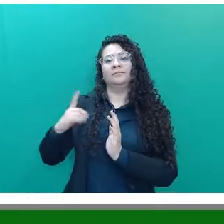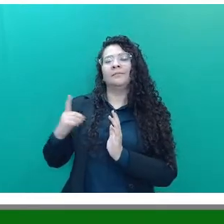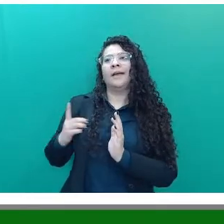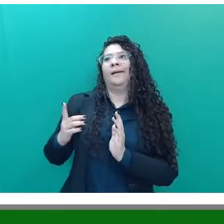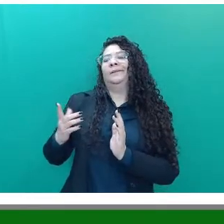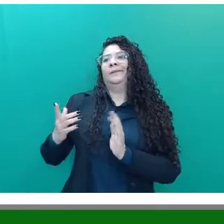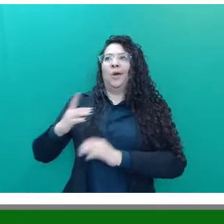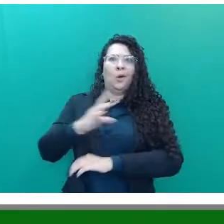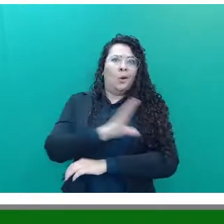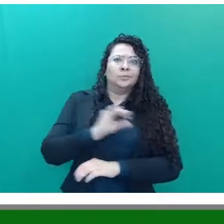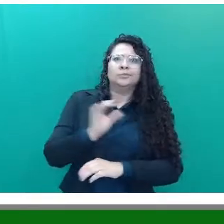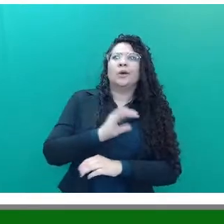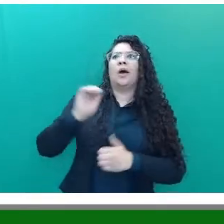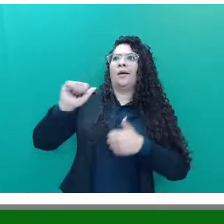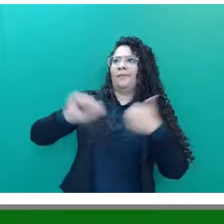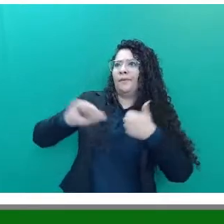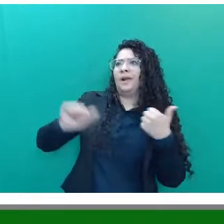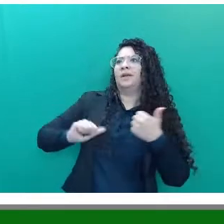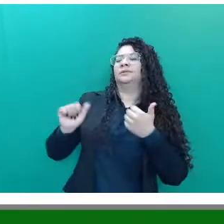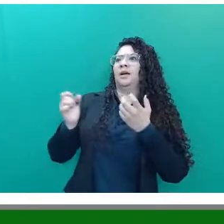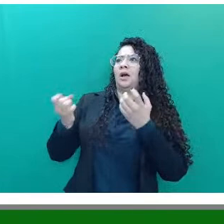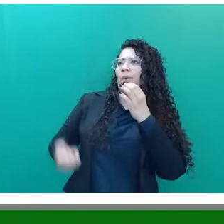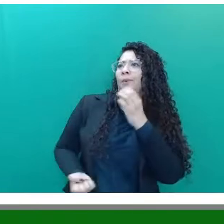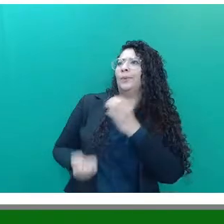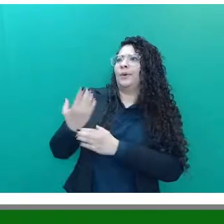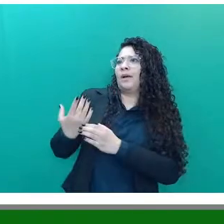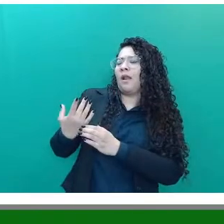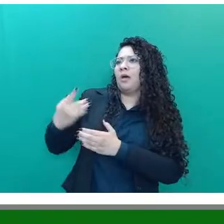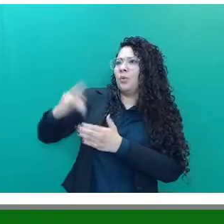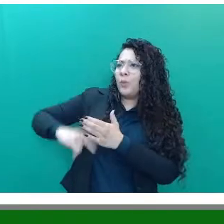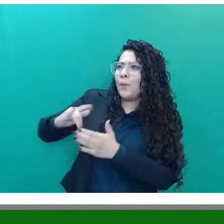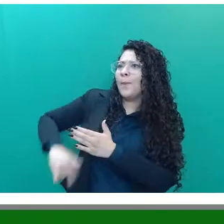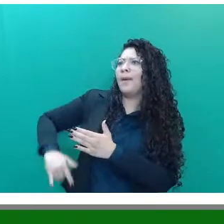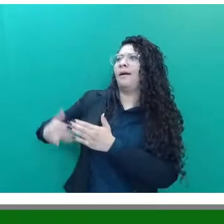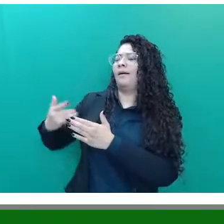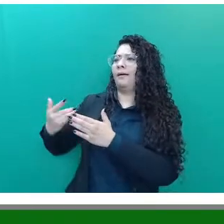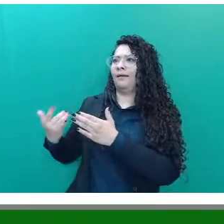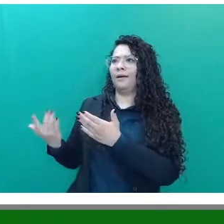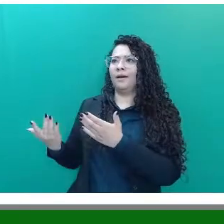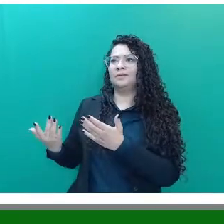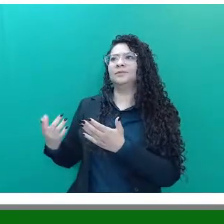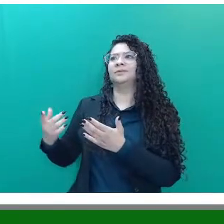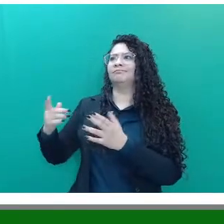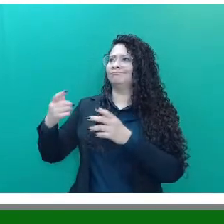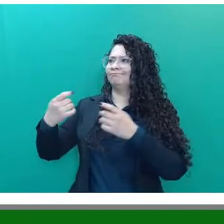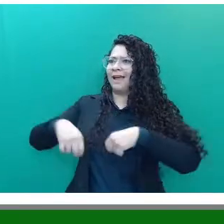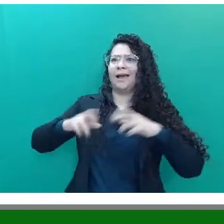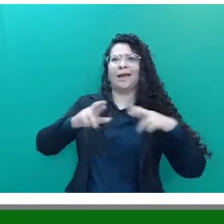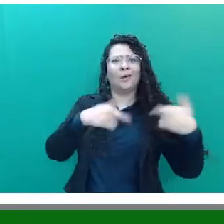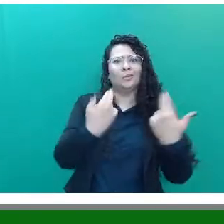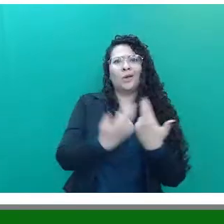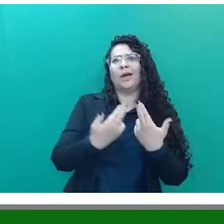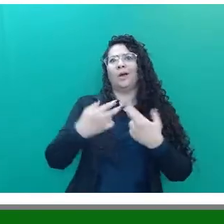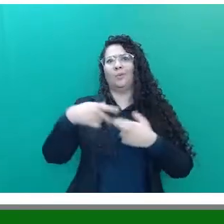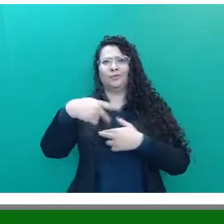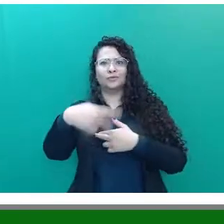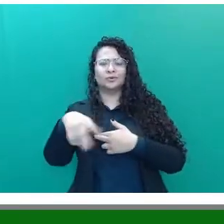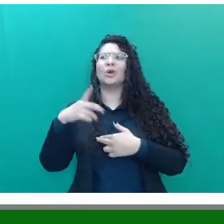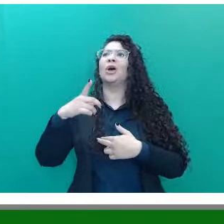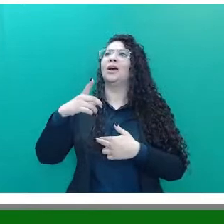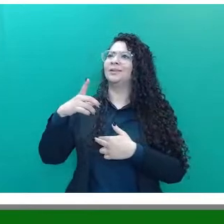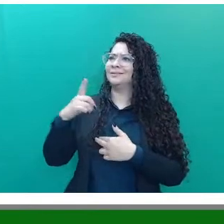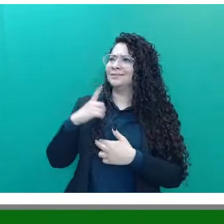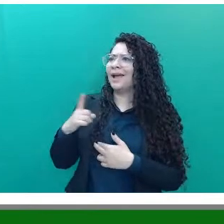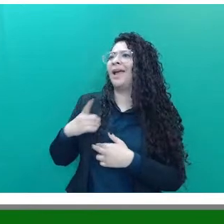com elaboração, avaliação, com vários... reuniões de colegiado, passa por conselhos, por